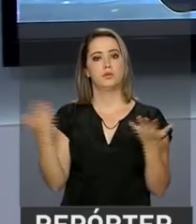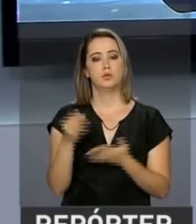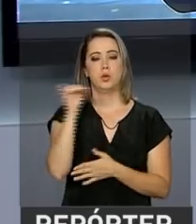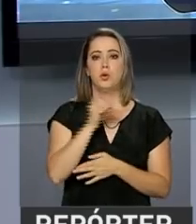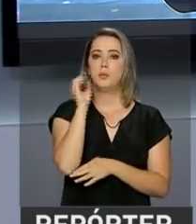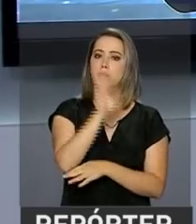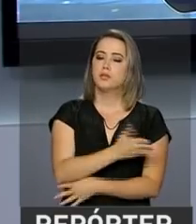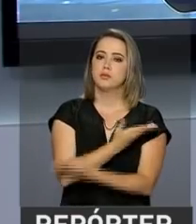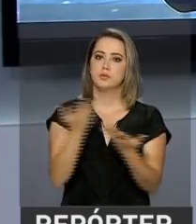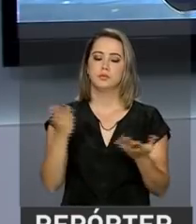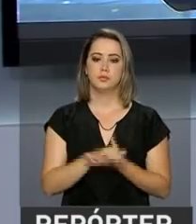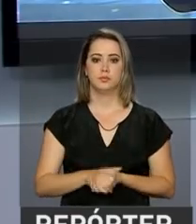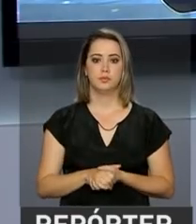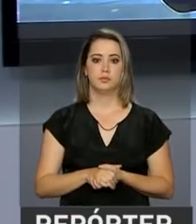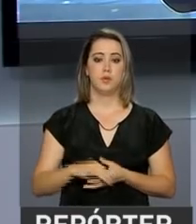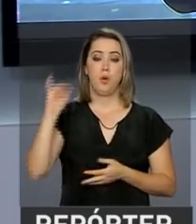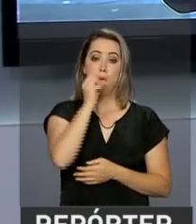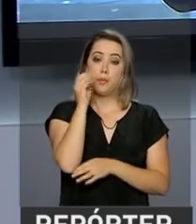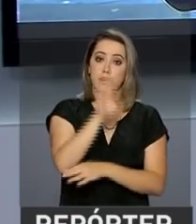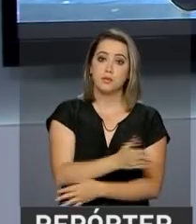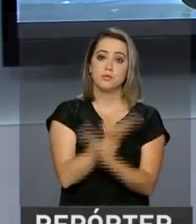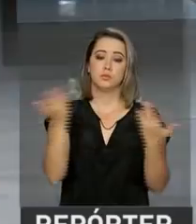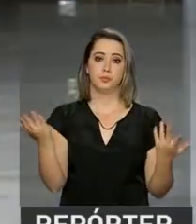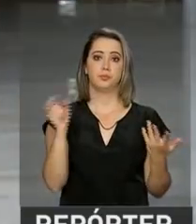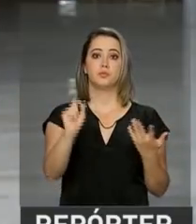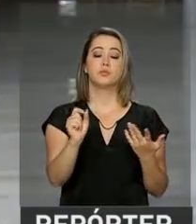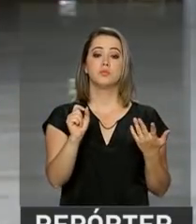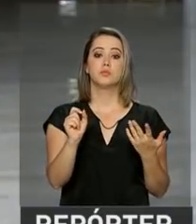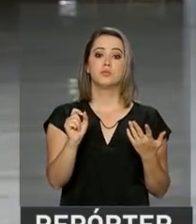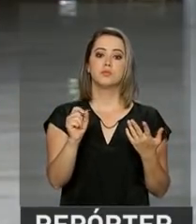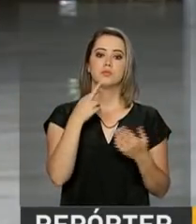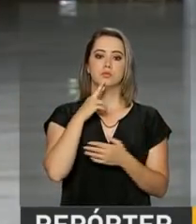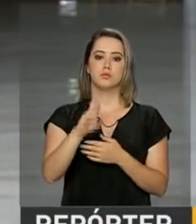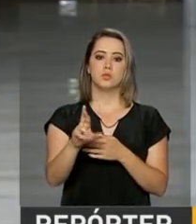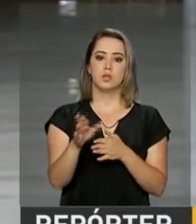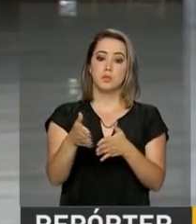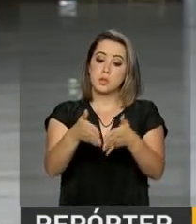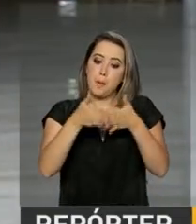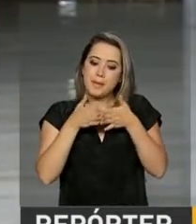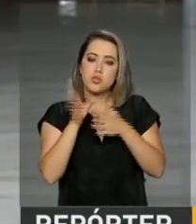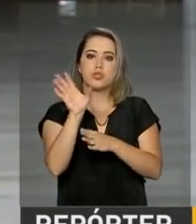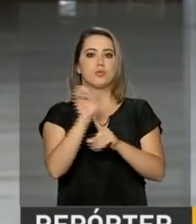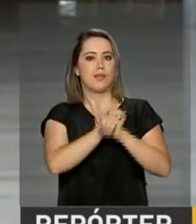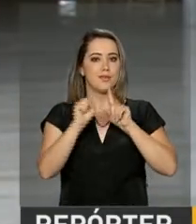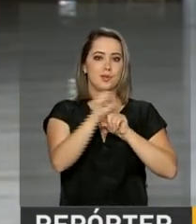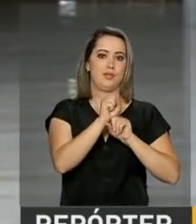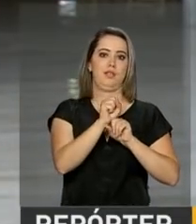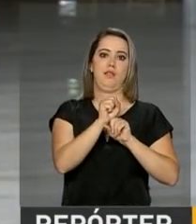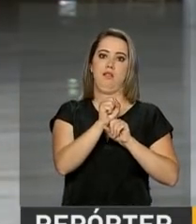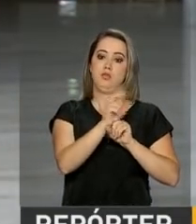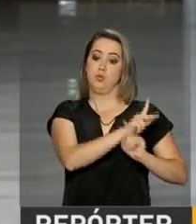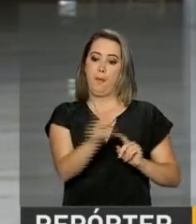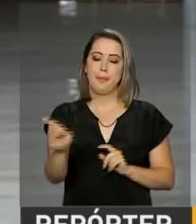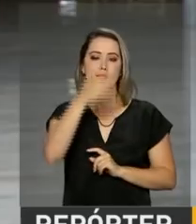Olá, Ney, boa tarde para você. Boa tarde, Roberto. Boa tarde a todos. Olha, Roberto, em resposta aos apelos da sociedade brasileira, o presidente